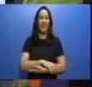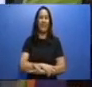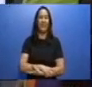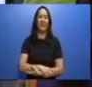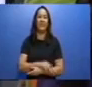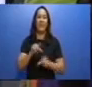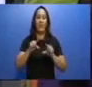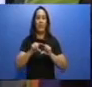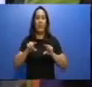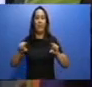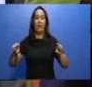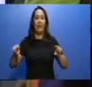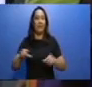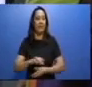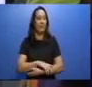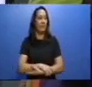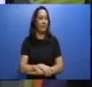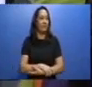Paralelepípedo.